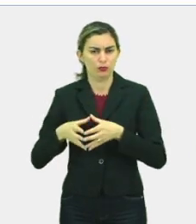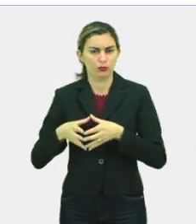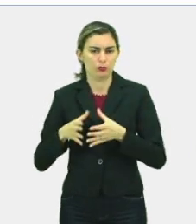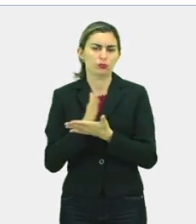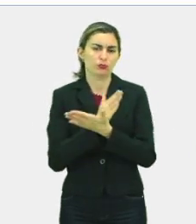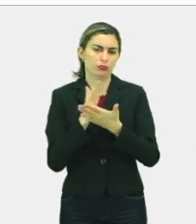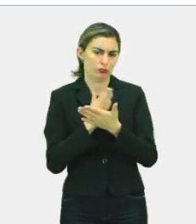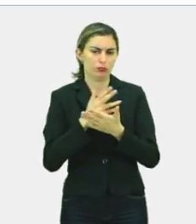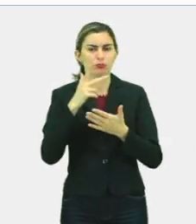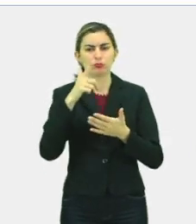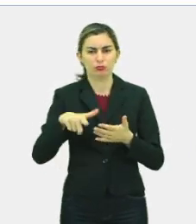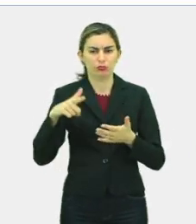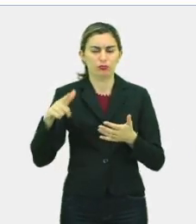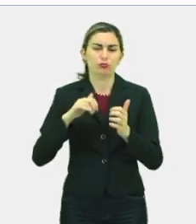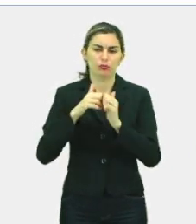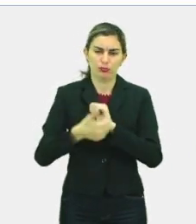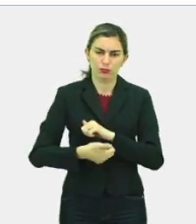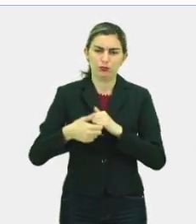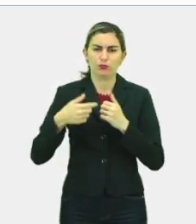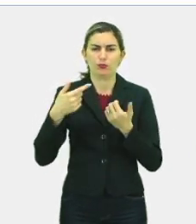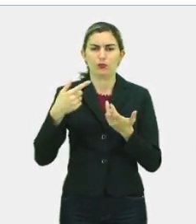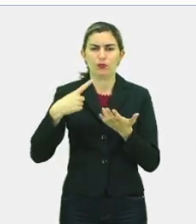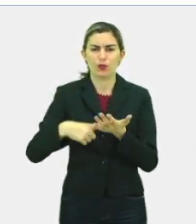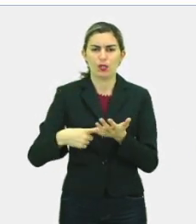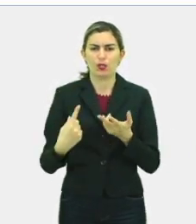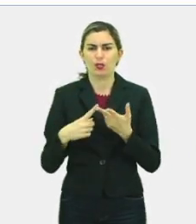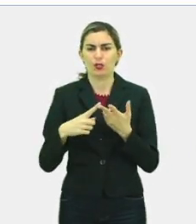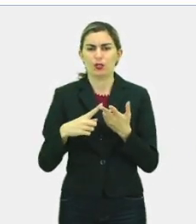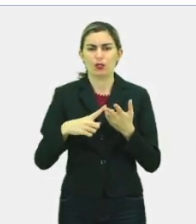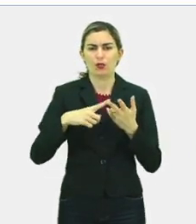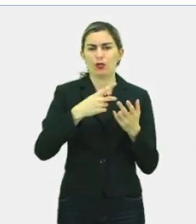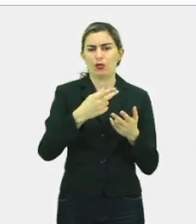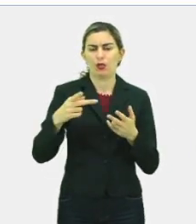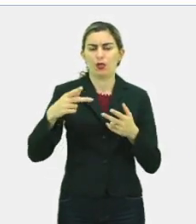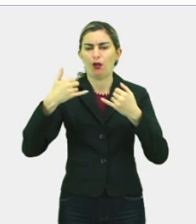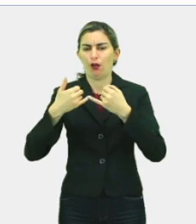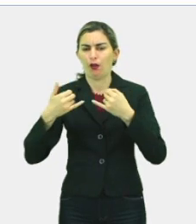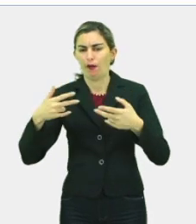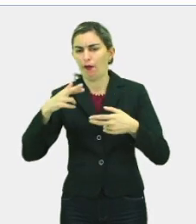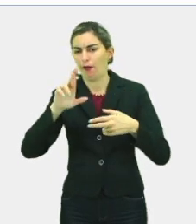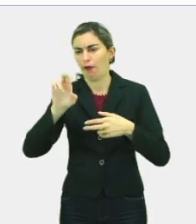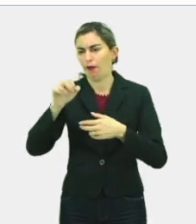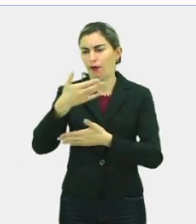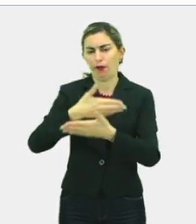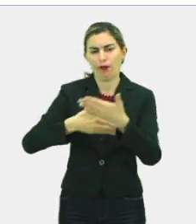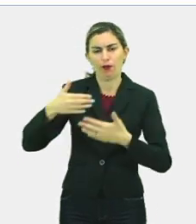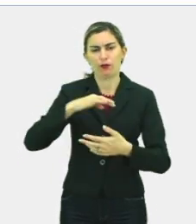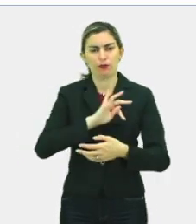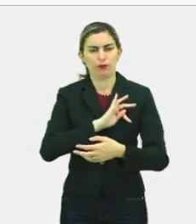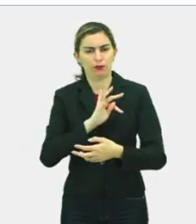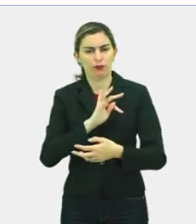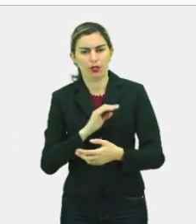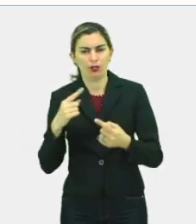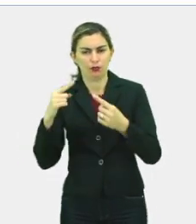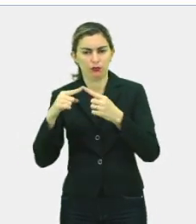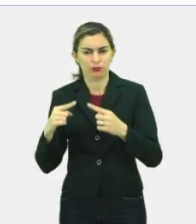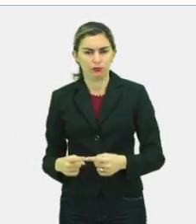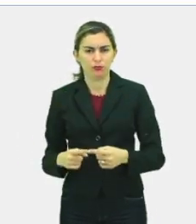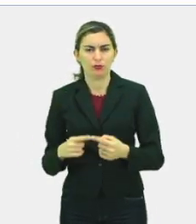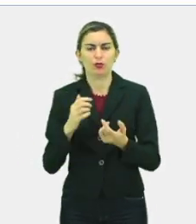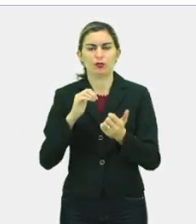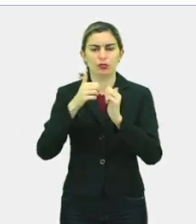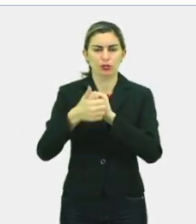coletivos, alguns se repetem. Esportes de marca e precisão, esportes de rede e parede, esportes